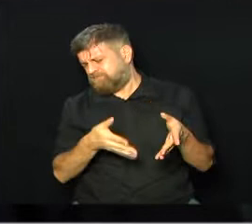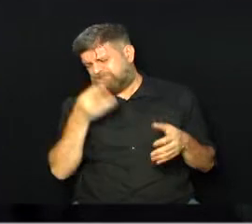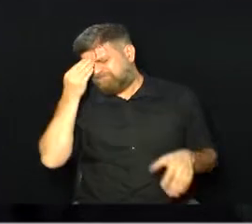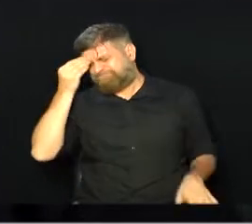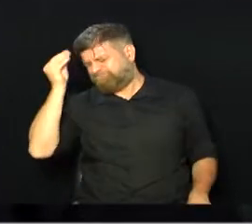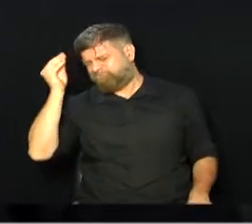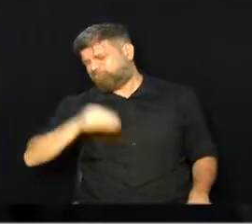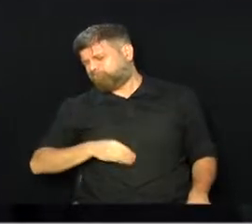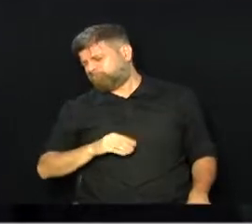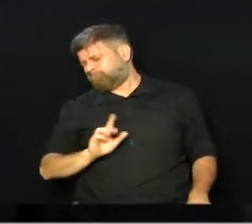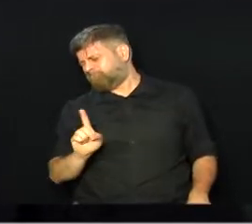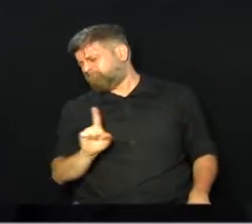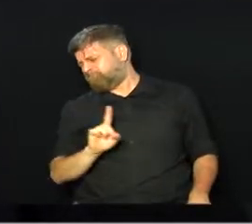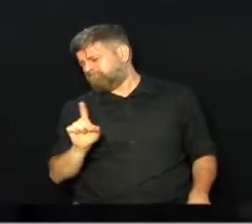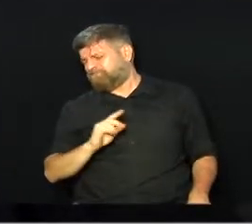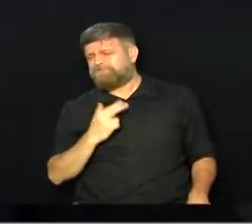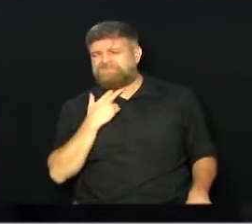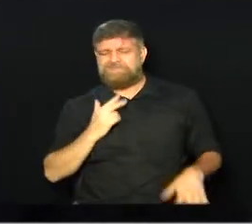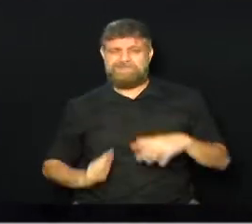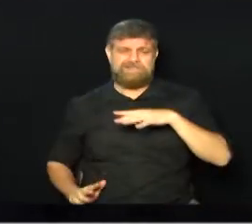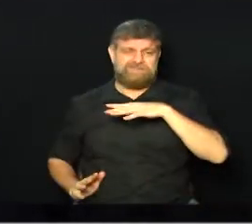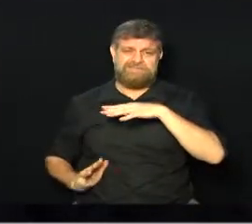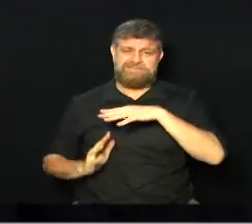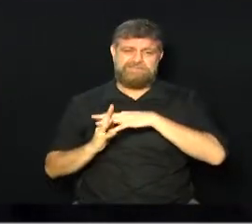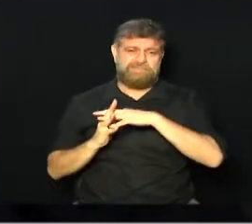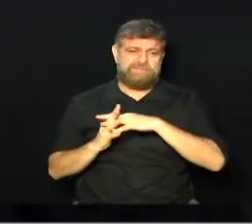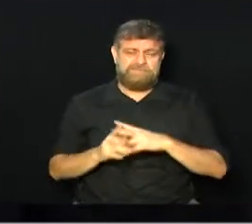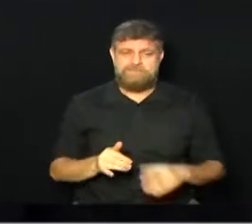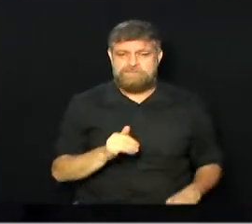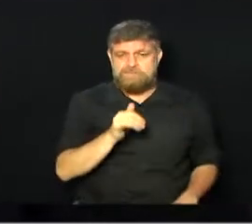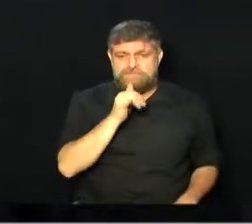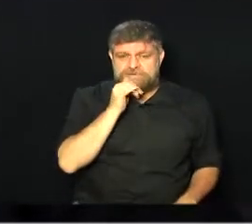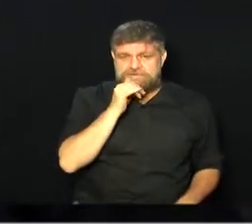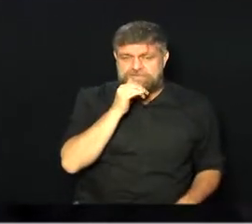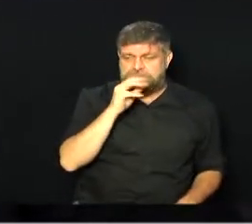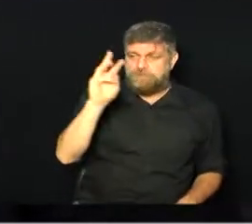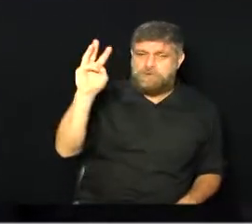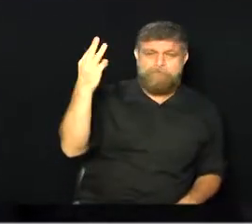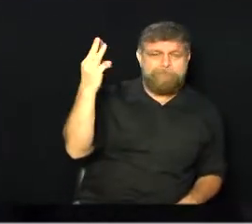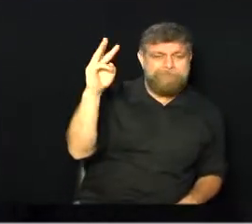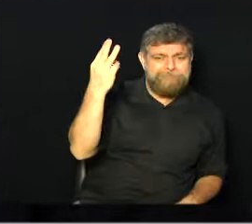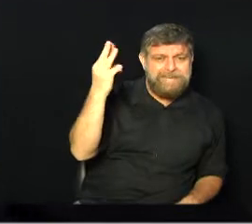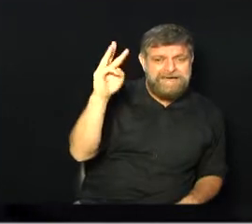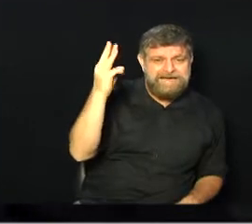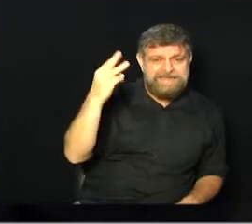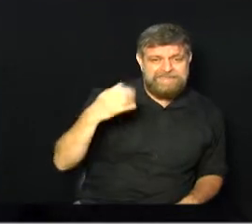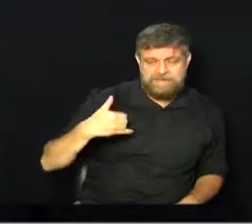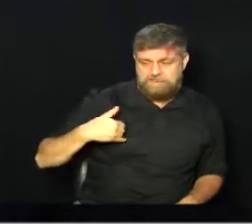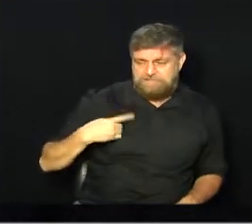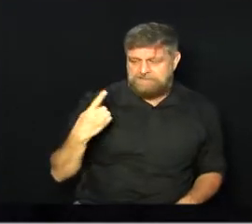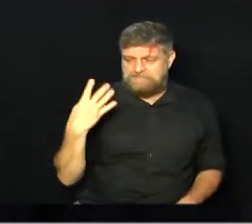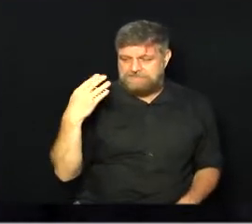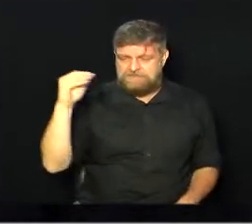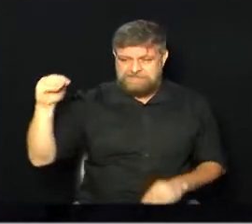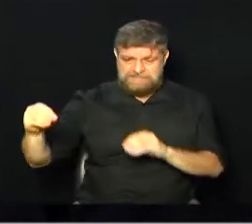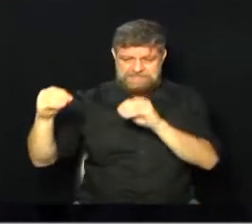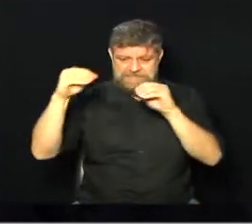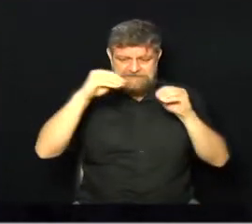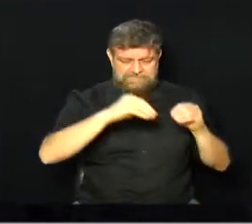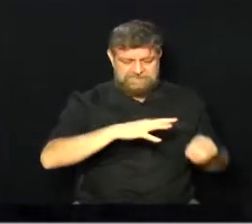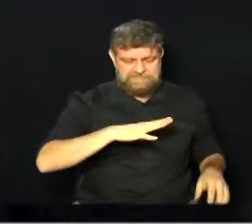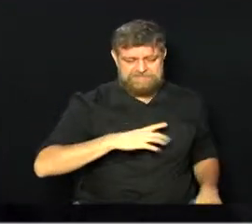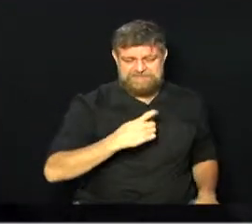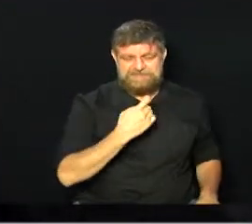porque não aguenta mesmo, vamos supor, um jogador do Maranhão sair com 14 anos de casa e morar em Campinas ou em